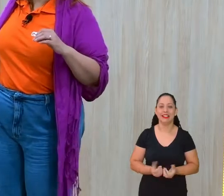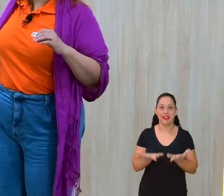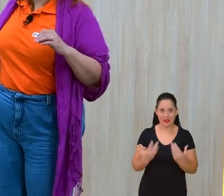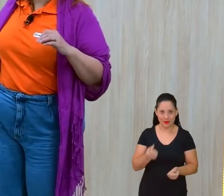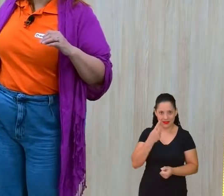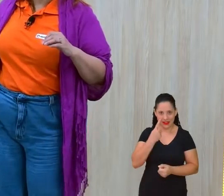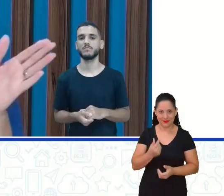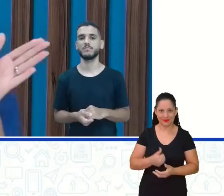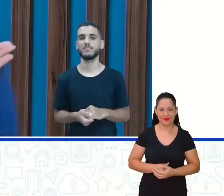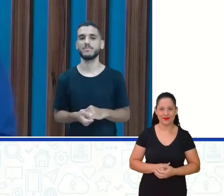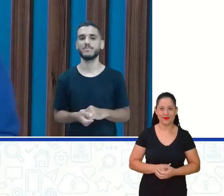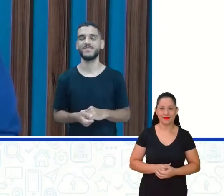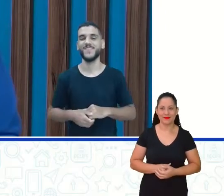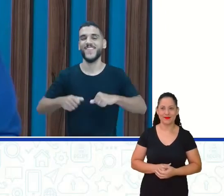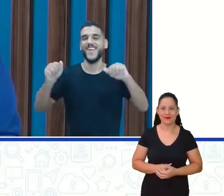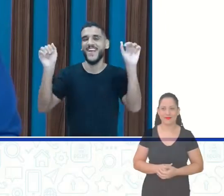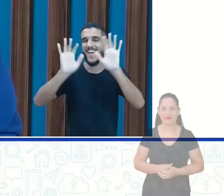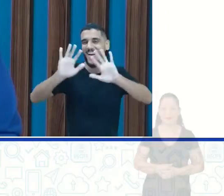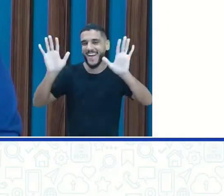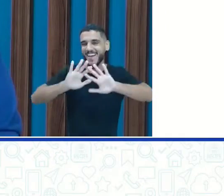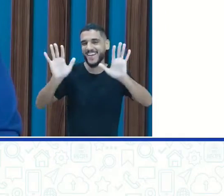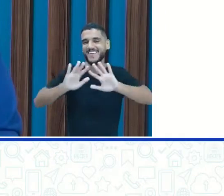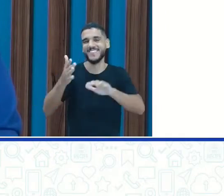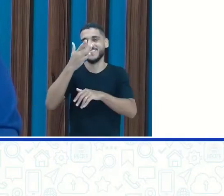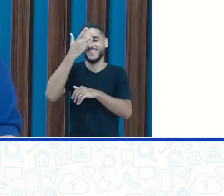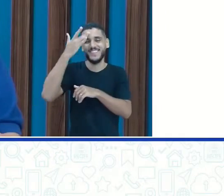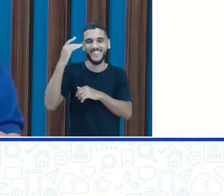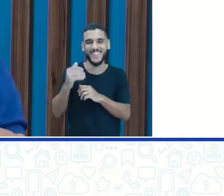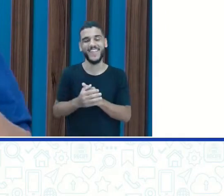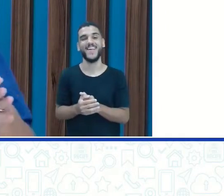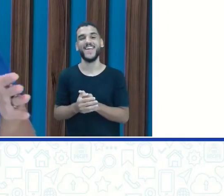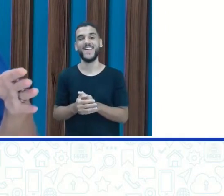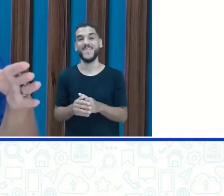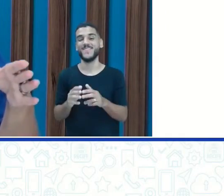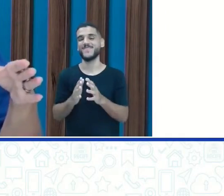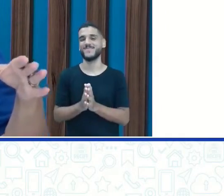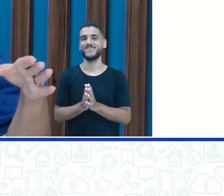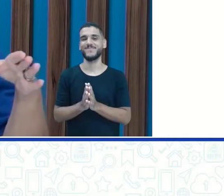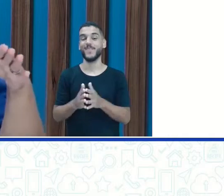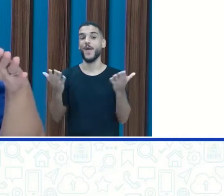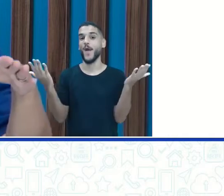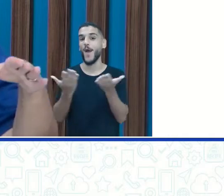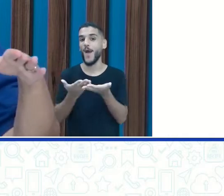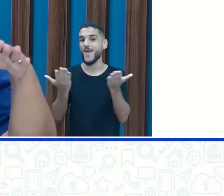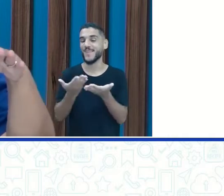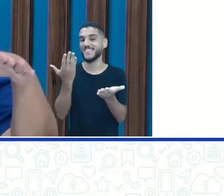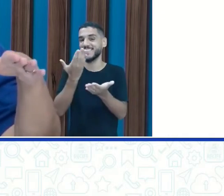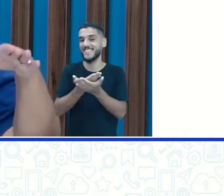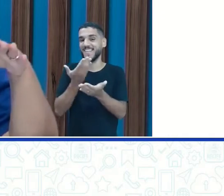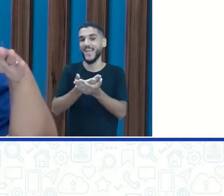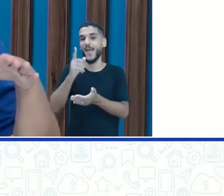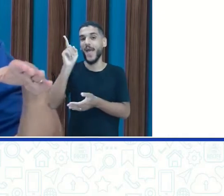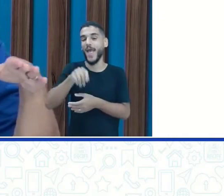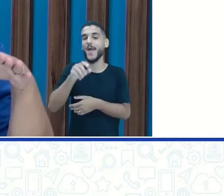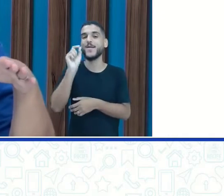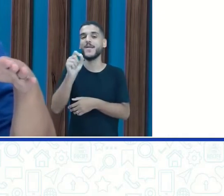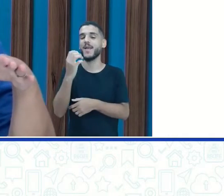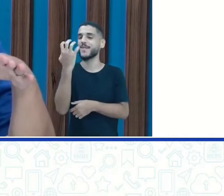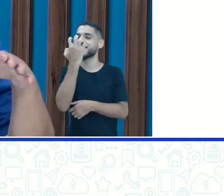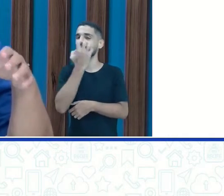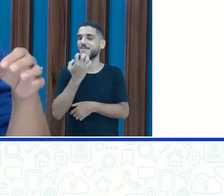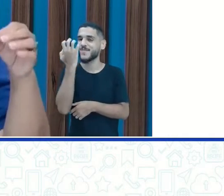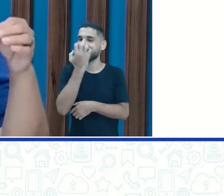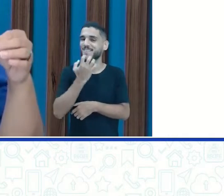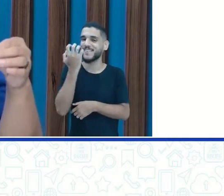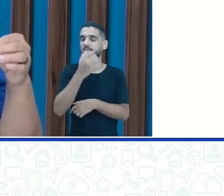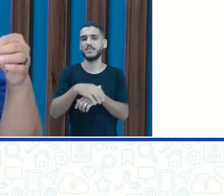Vamos lá, vamos lá. E aí, pessoal, olha aí. Hoje a aula é de